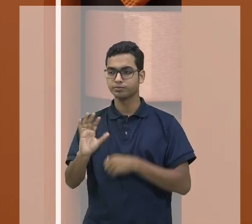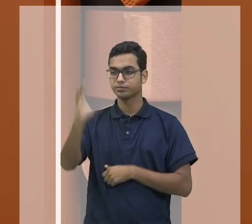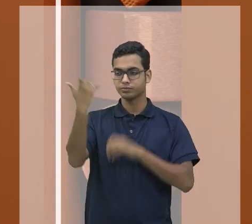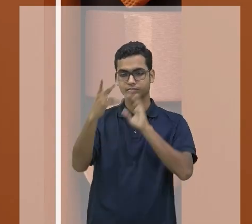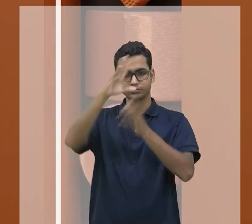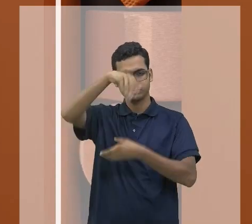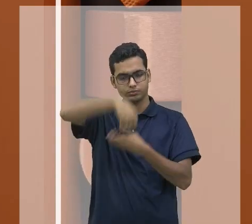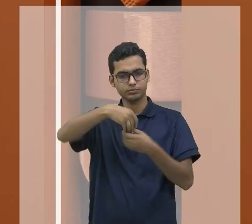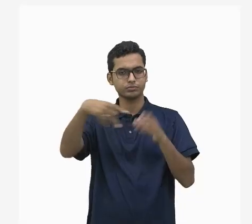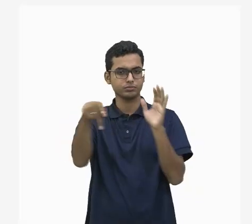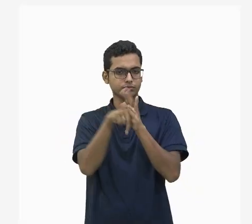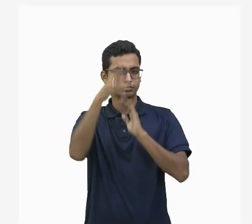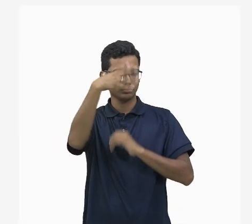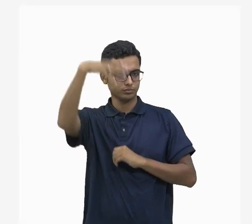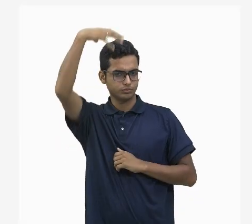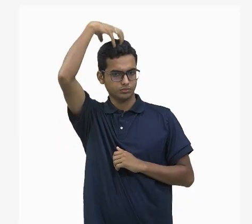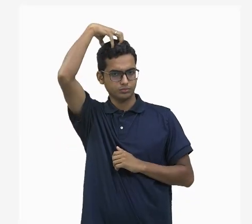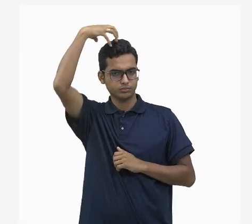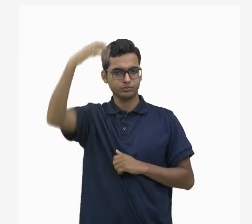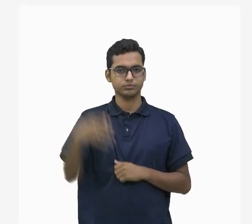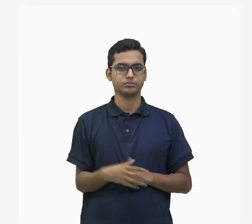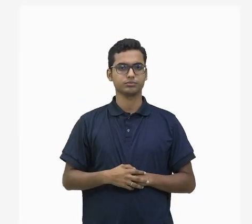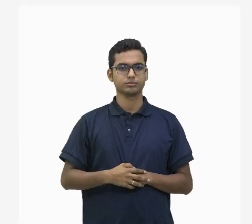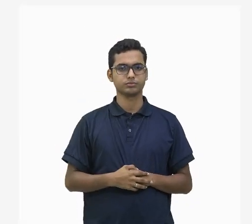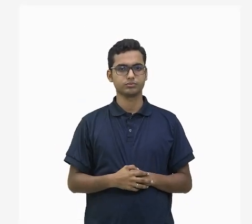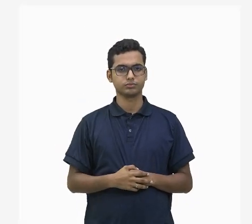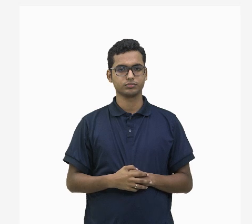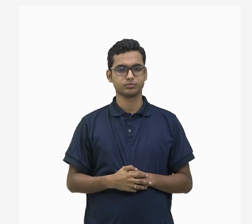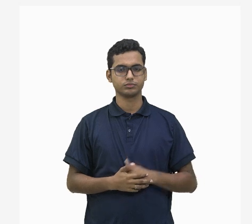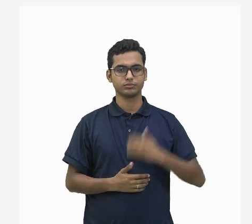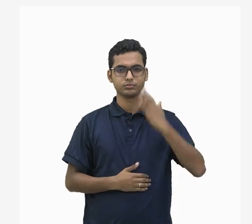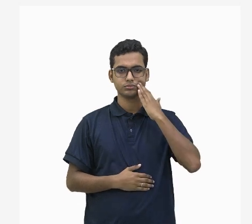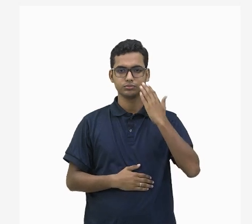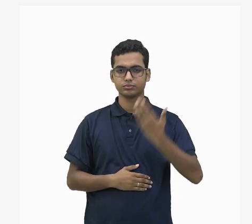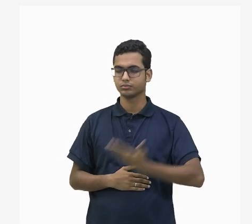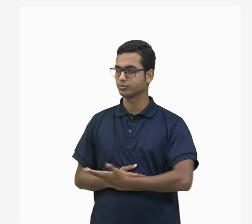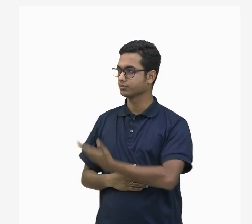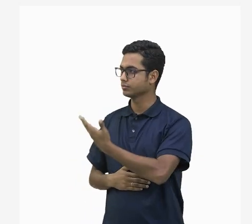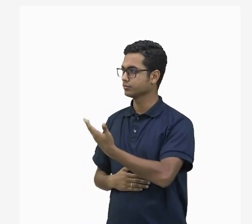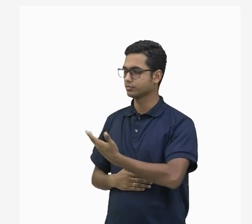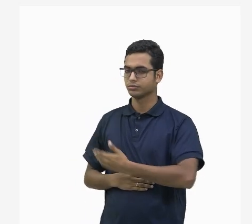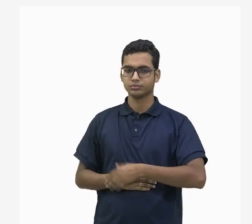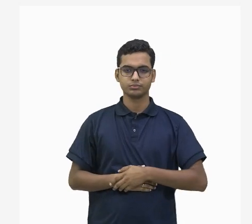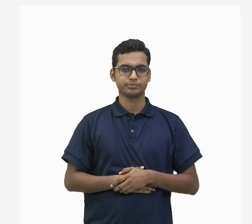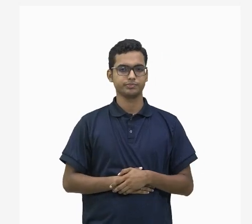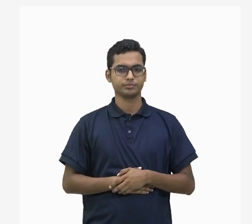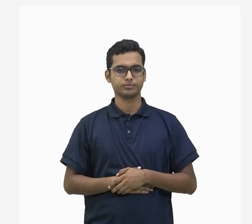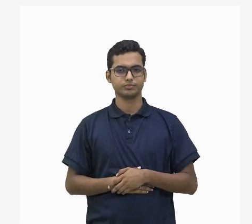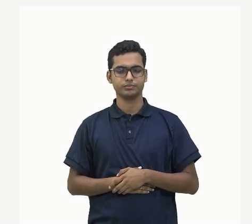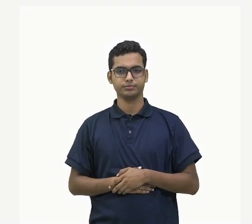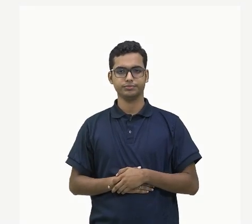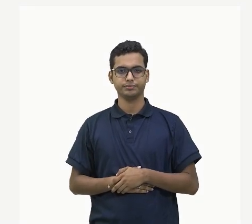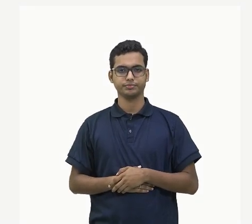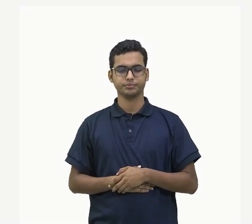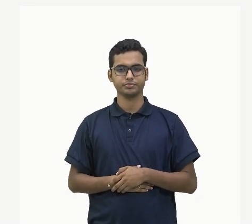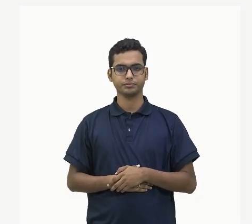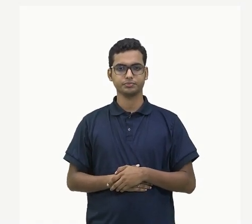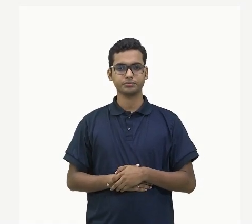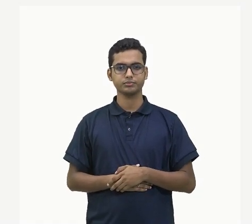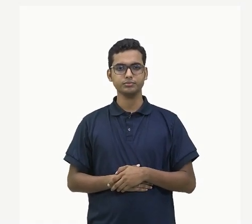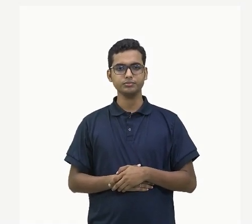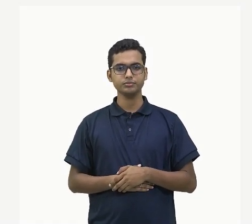dele. Vamos, então, olha aí, vocês têm, então, na tela de vocês, essa parte interessante, que é o quê? Né? A gente tem aí